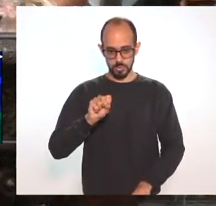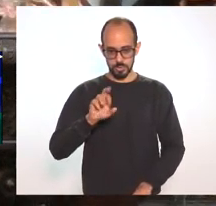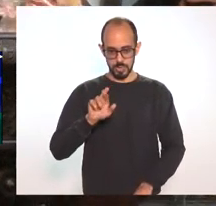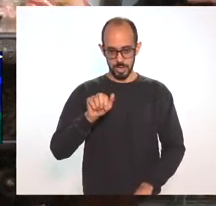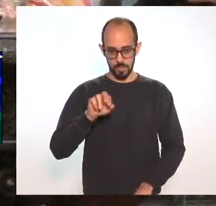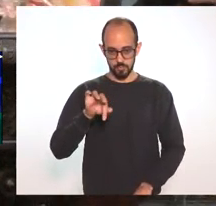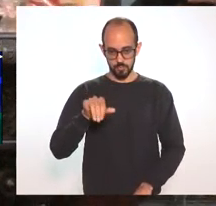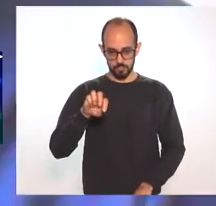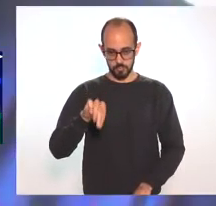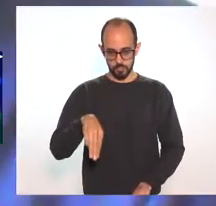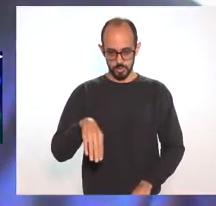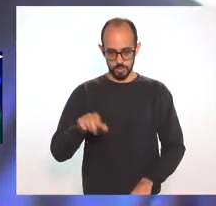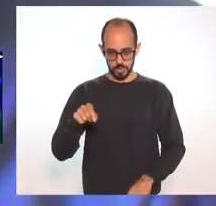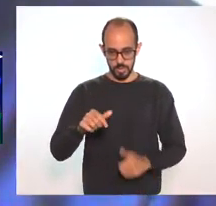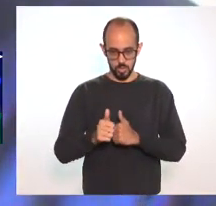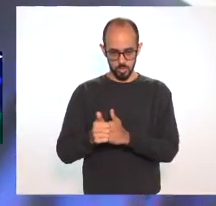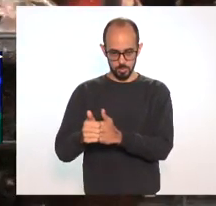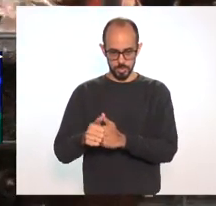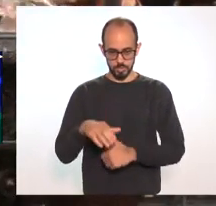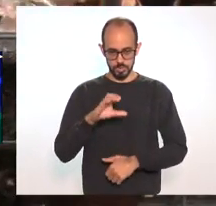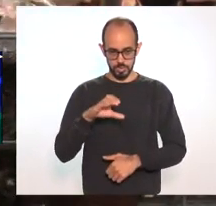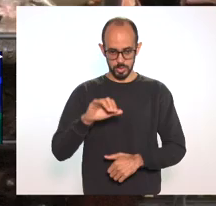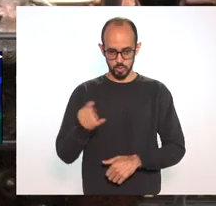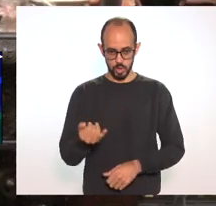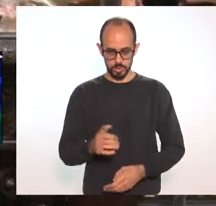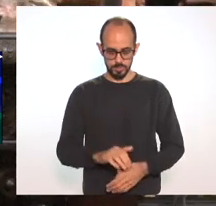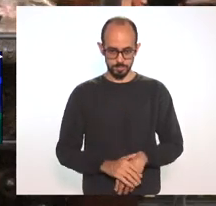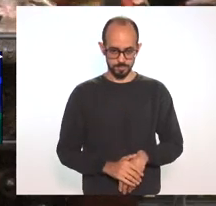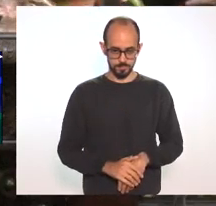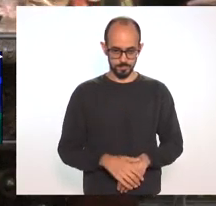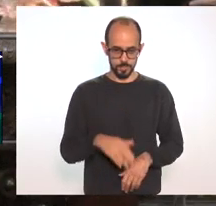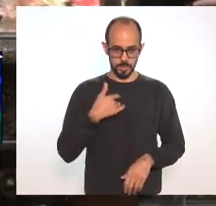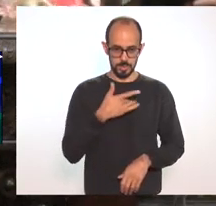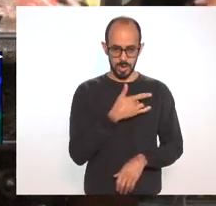Acompanho o parecer da CCJ, senhor presidente. Pela Comissão de Saúde,